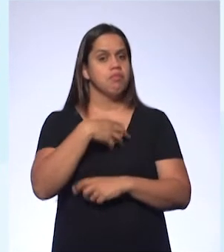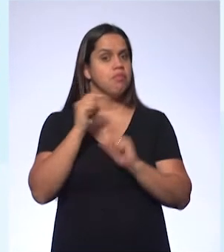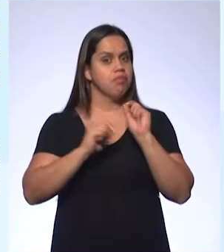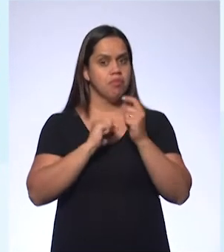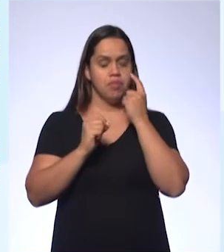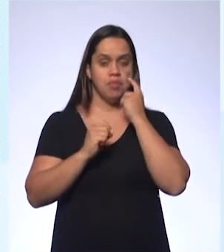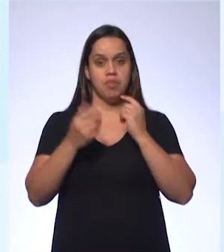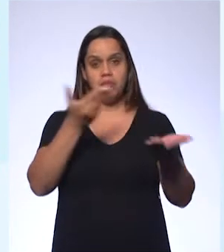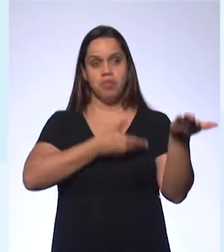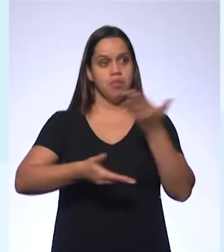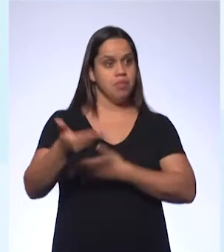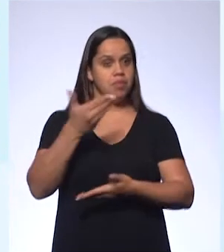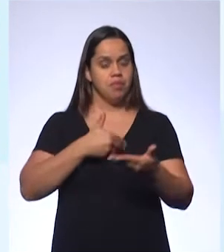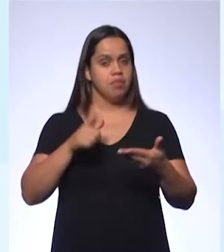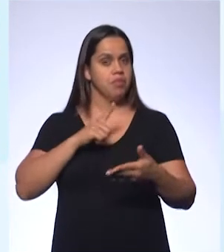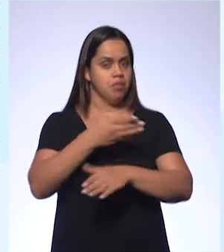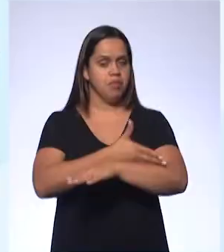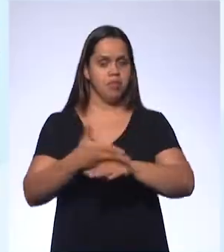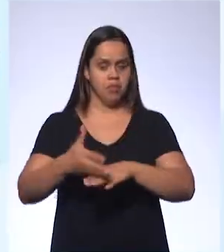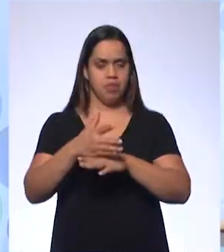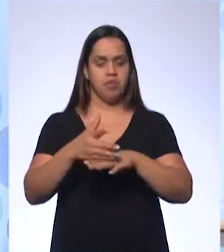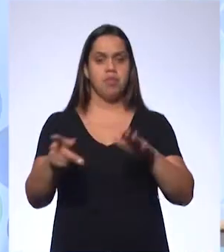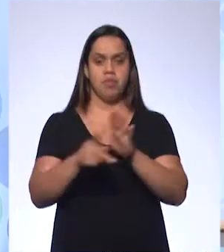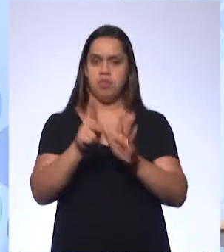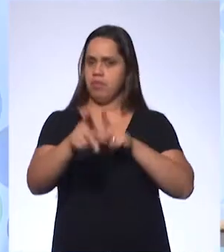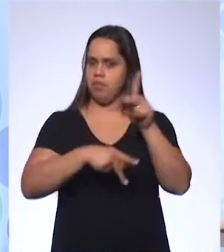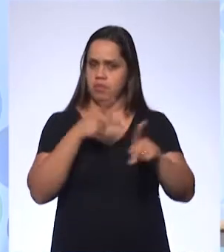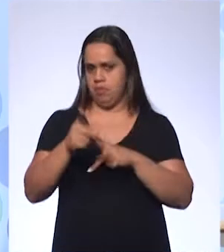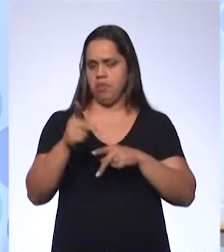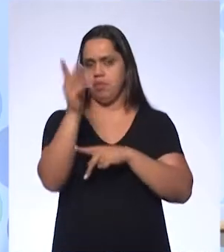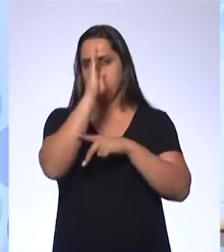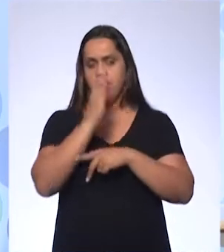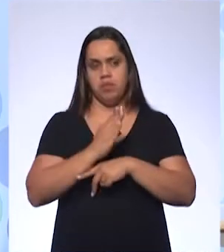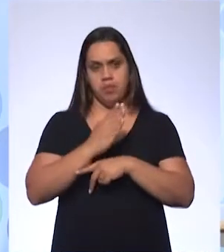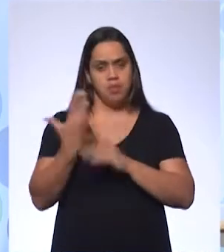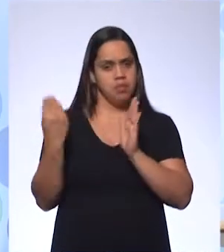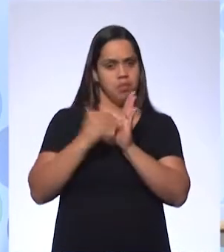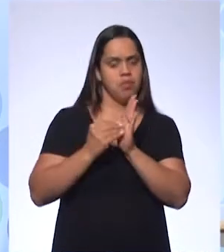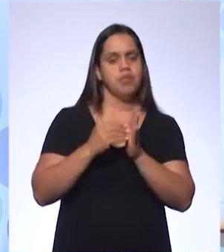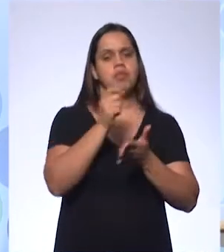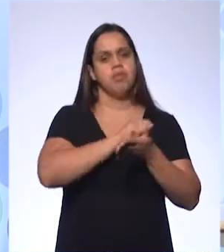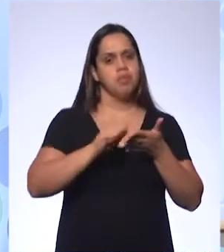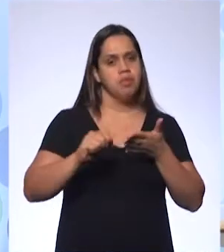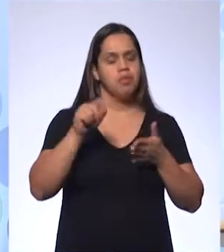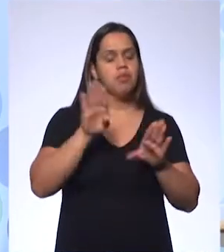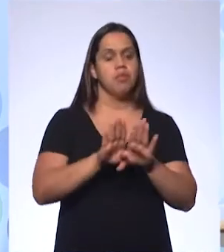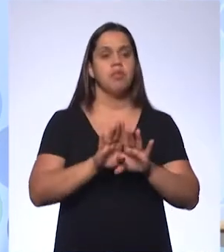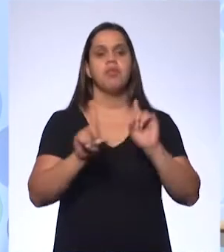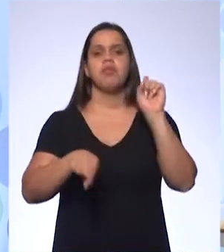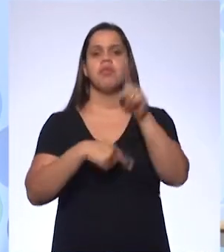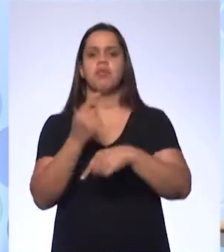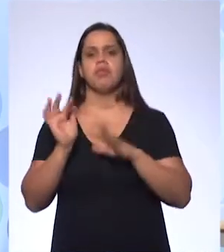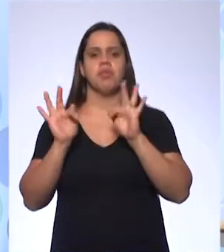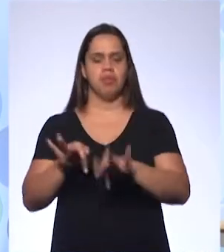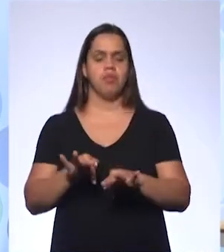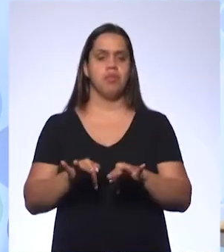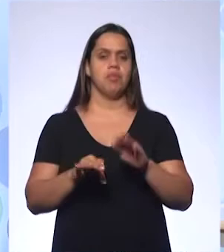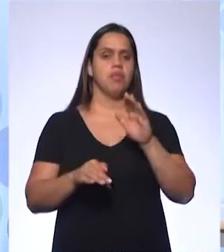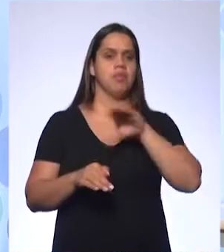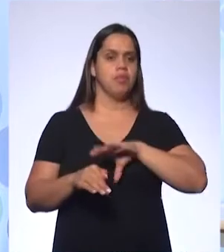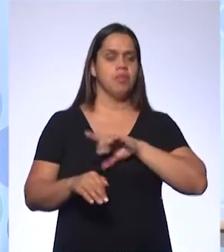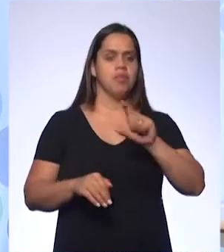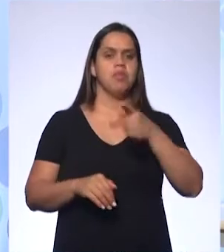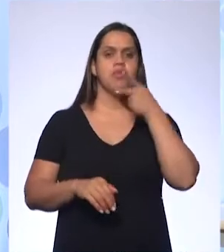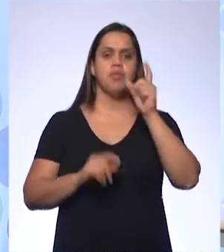interação com os costumes populares do Brasil e trazendo isso para suas obras. E, finalmente, né, vamos finalizar essa parte em língua portuguesa falando só